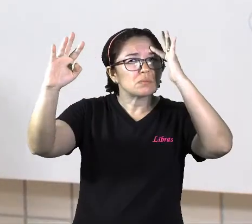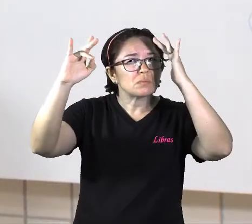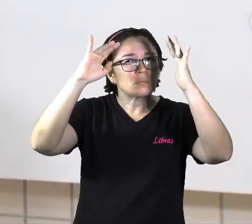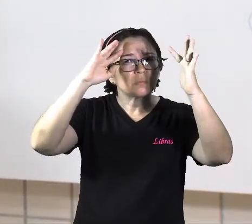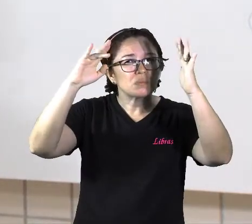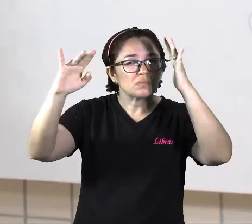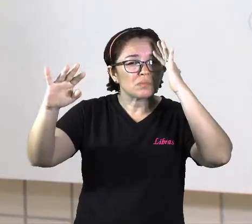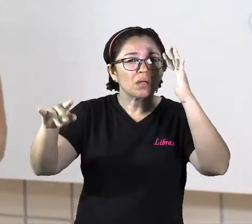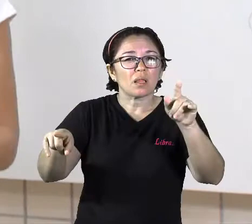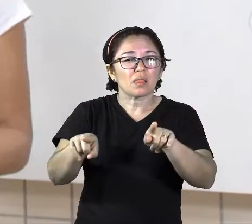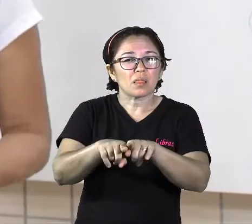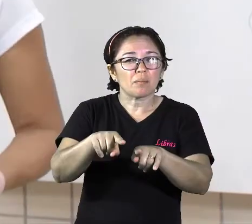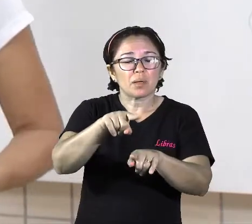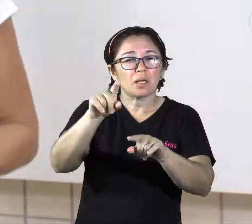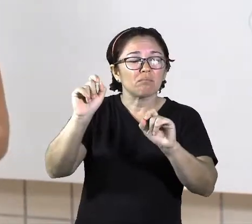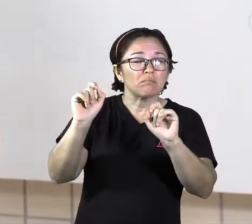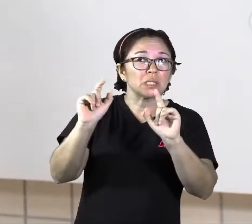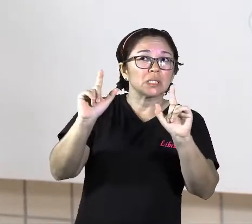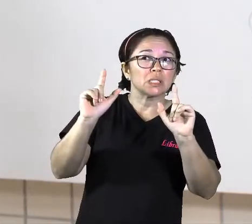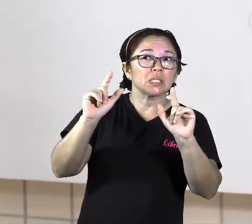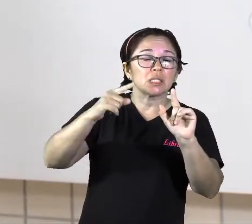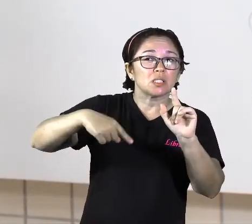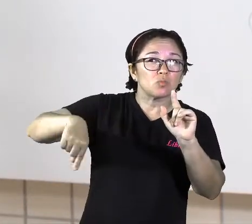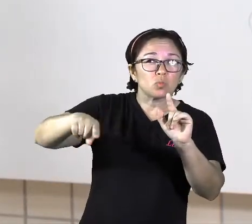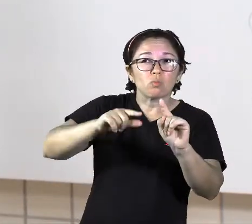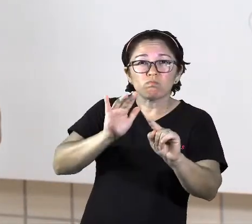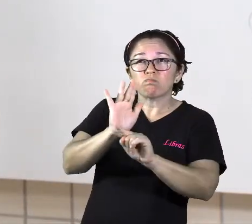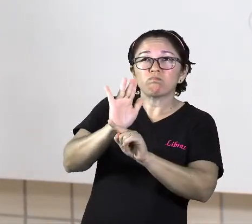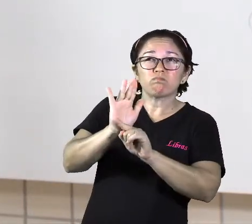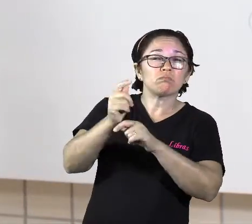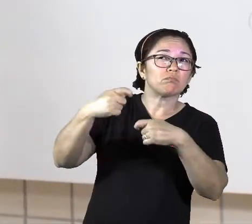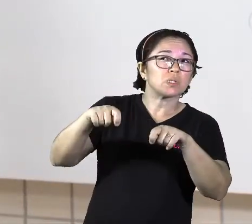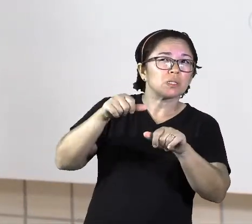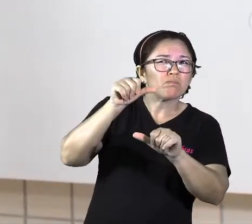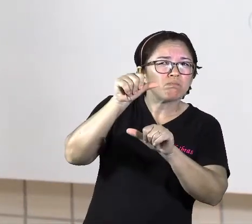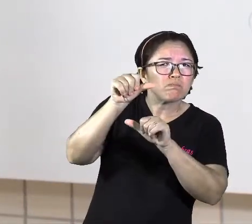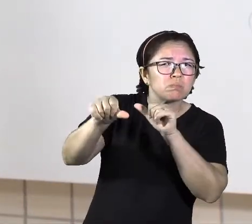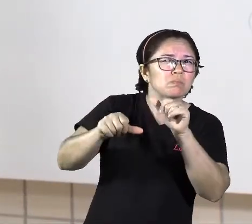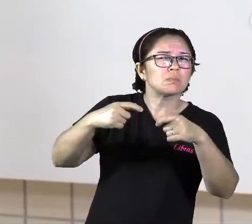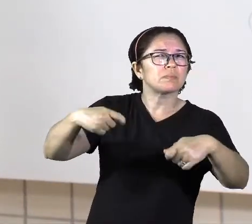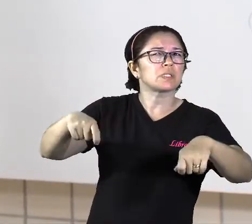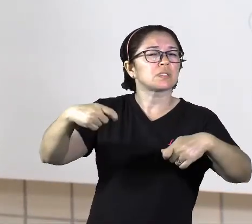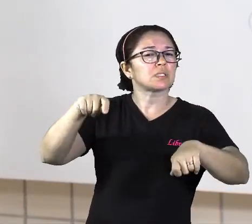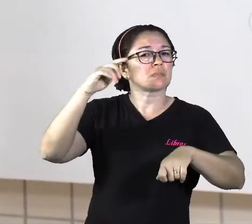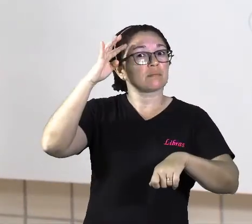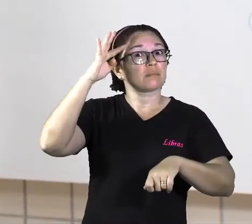Compreendido, alunos? Então, fotodenúncia serve para tratar um assunto e gerar o quê?